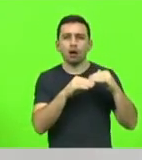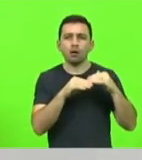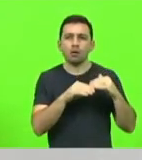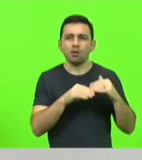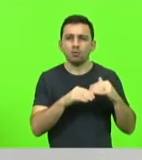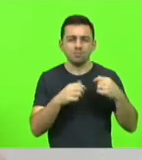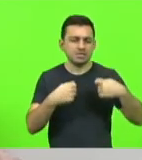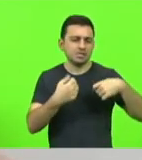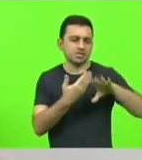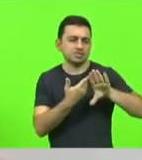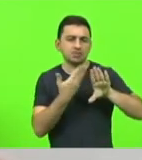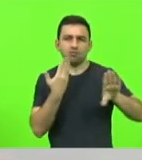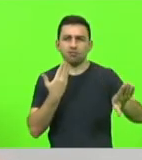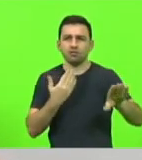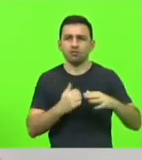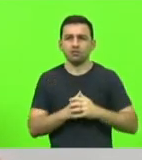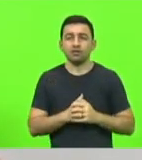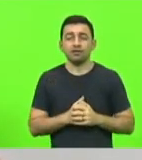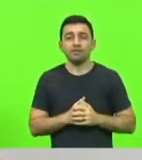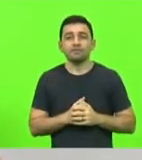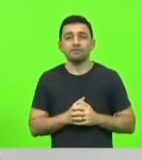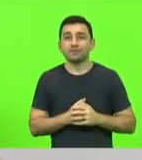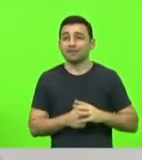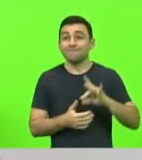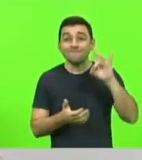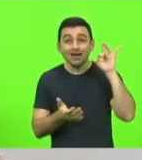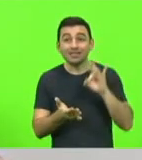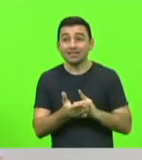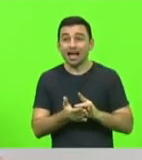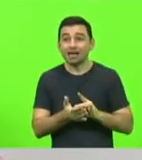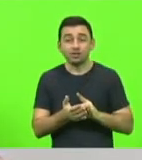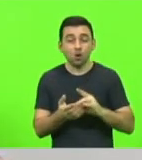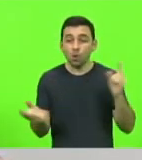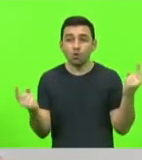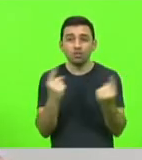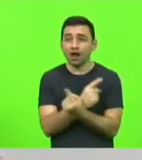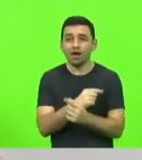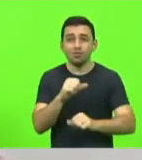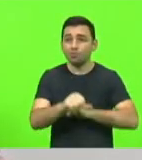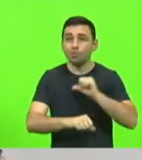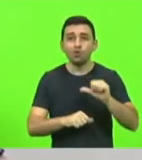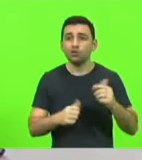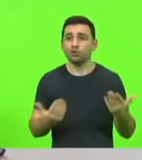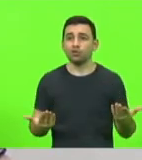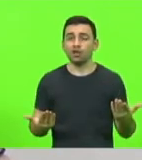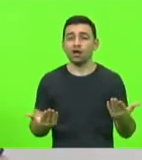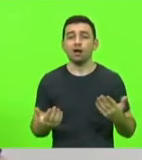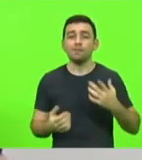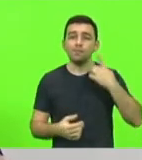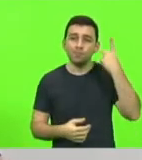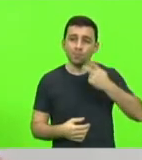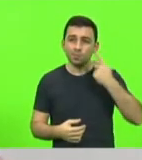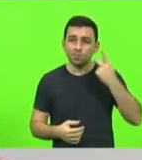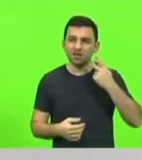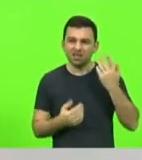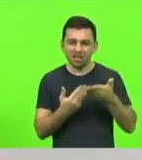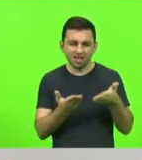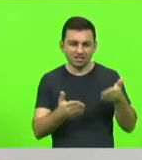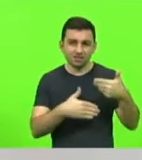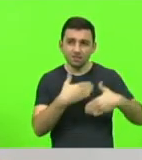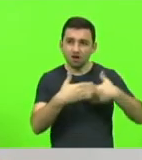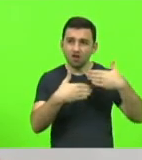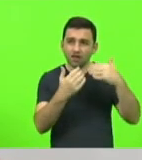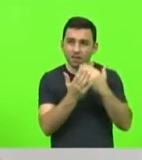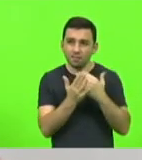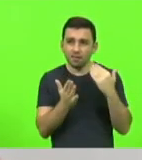Bruno, quando, na verdade, é o contrário. A política bem desenvolvida,